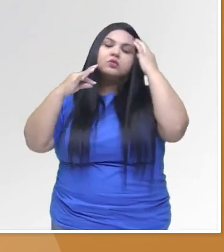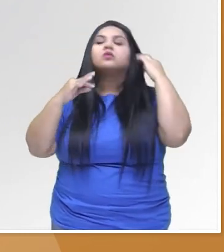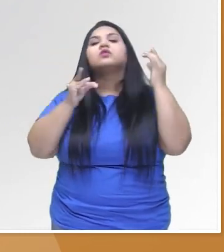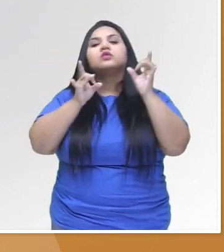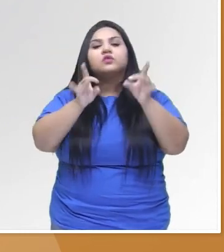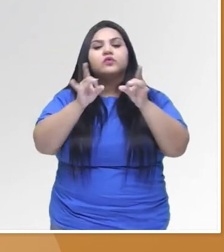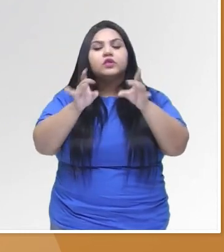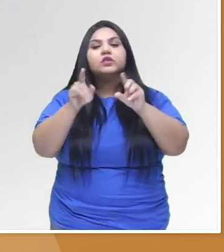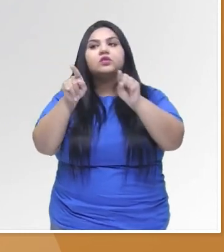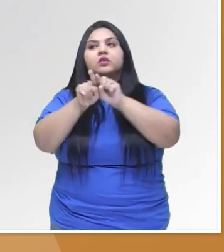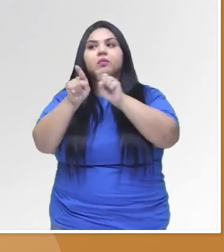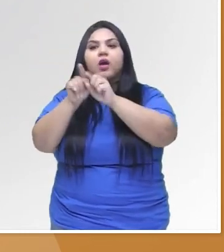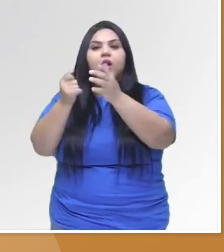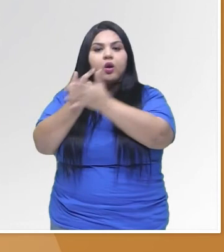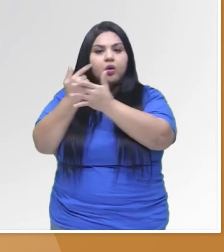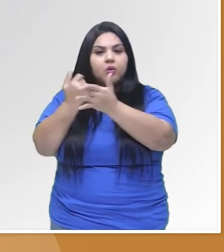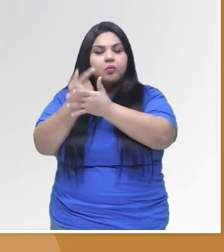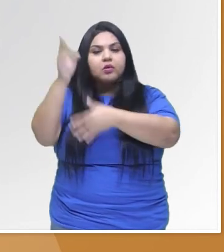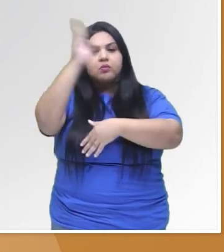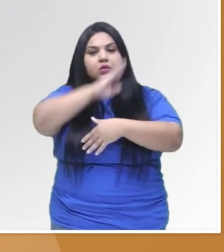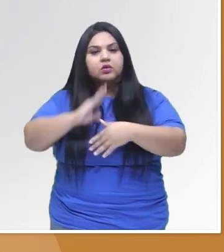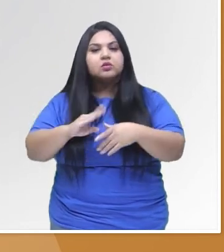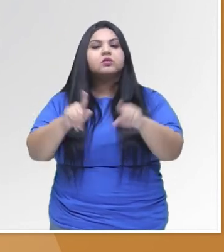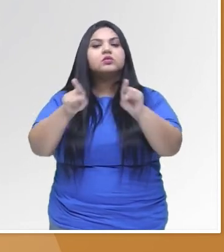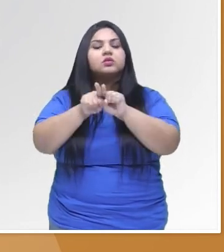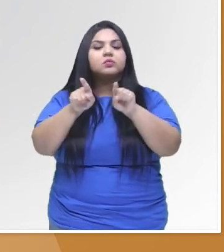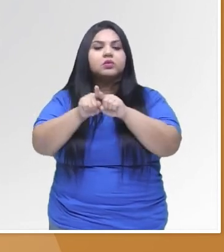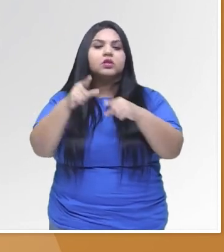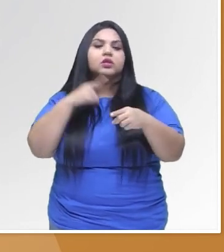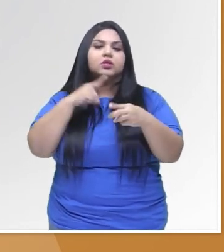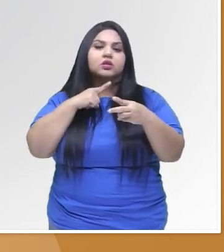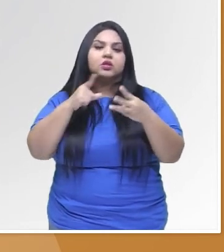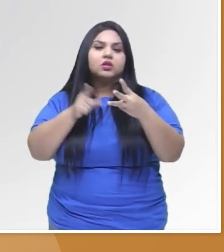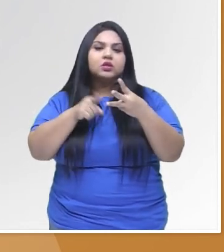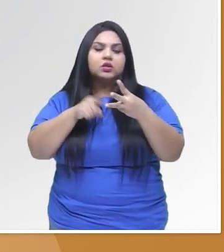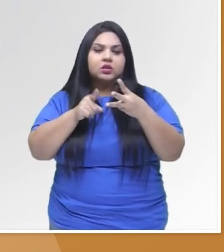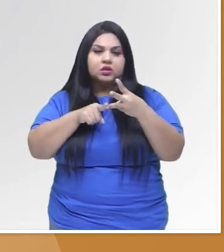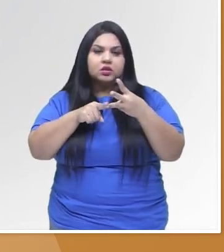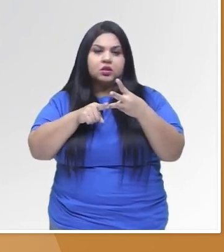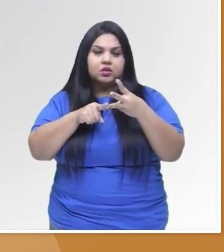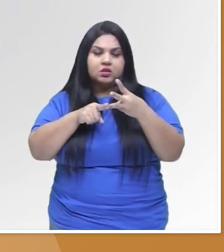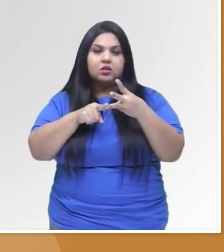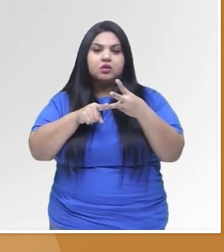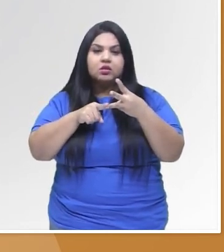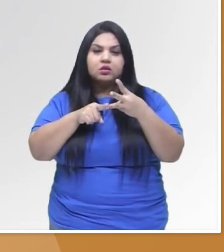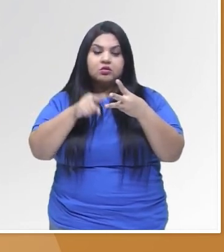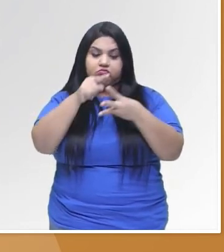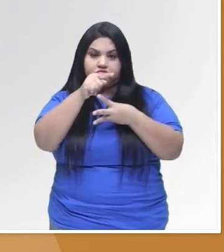do Brasil, tá? E tem também a malha rodoviária e ferroviária, né? Os